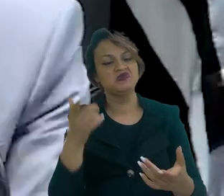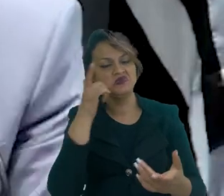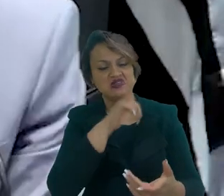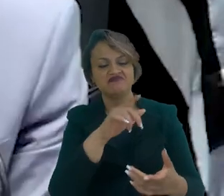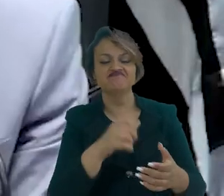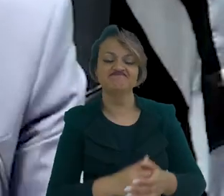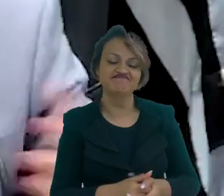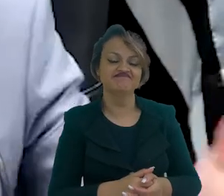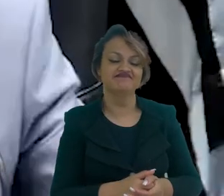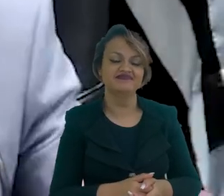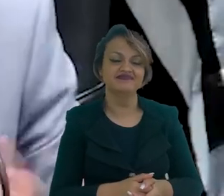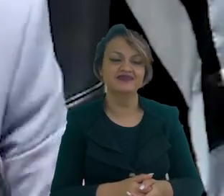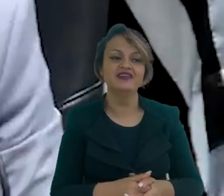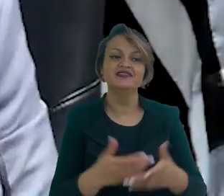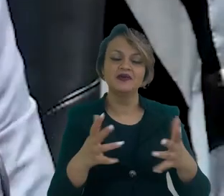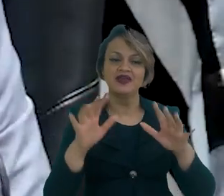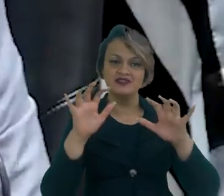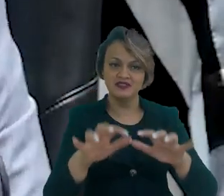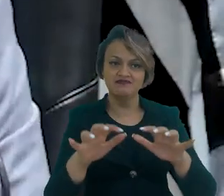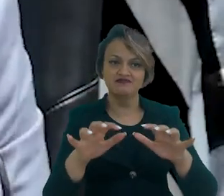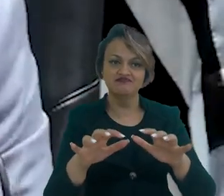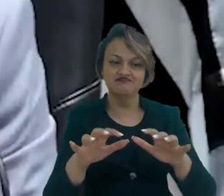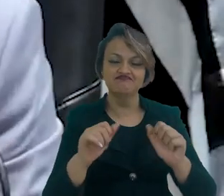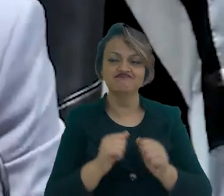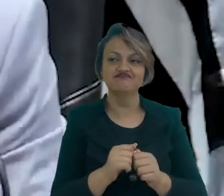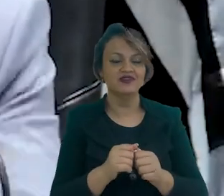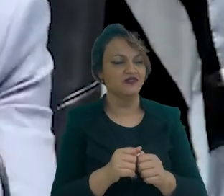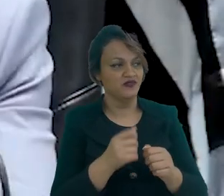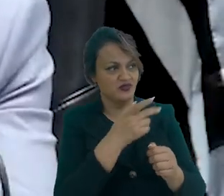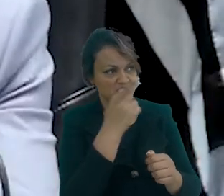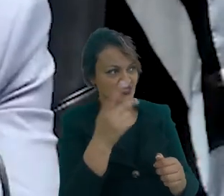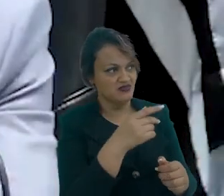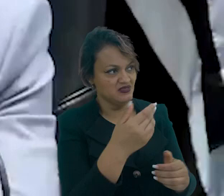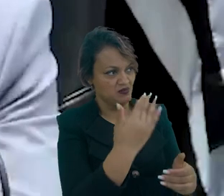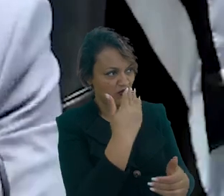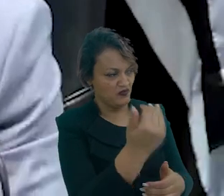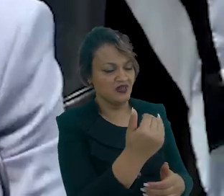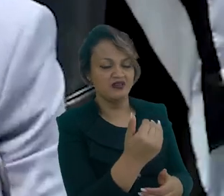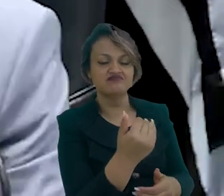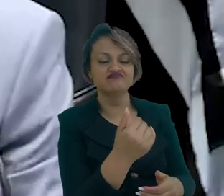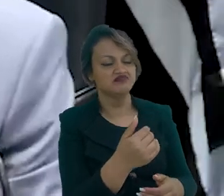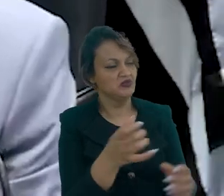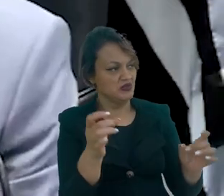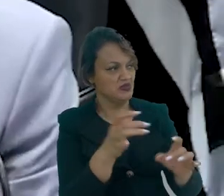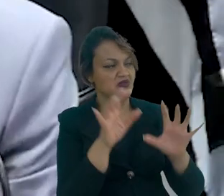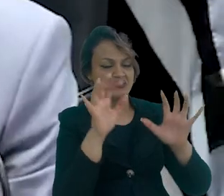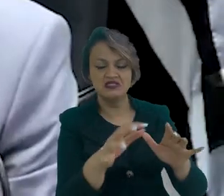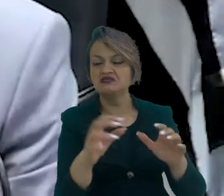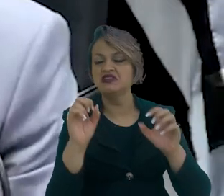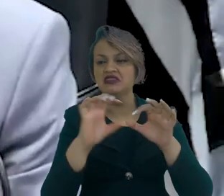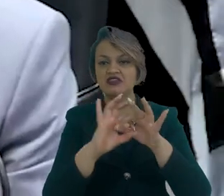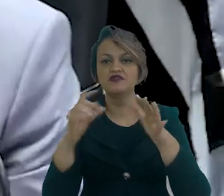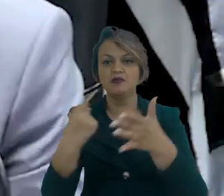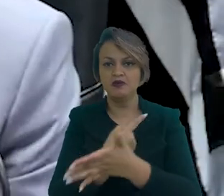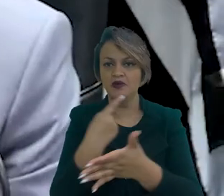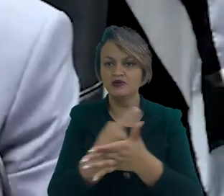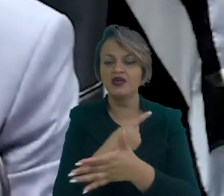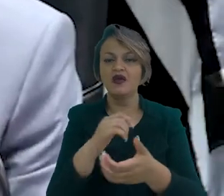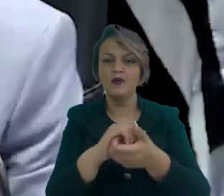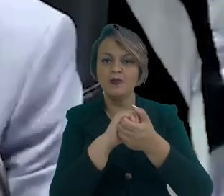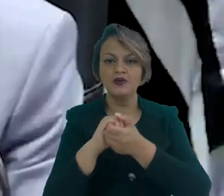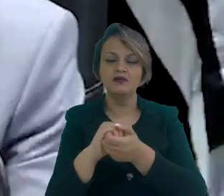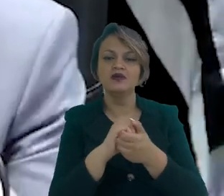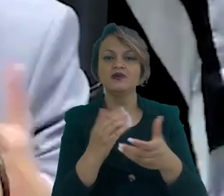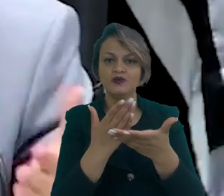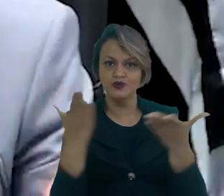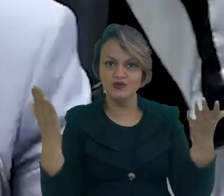maneira Doutora Leila querida desembargadora que Professor mairam período Desembargador eu termino minha